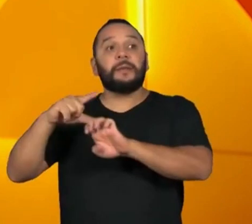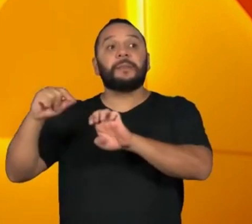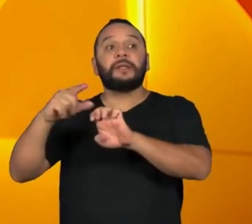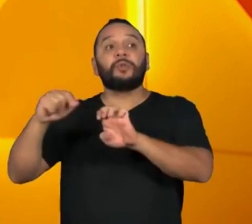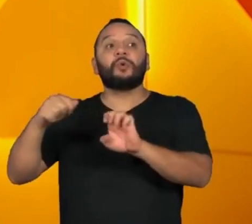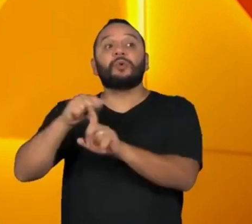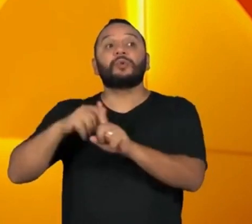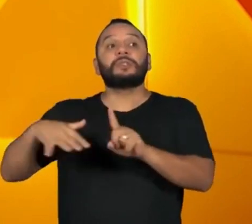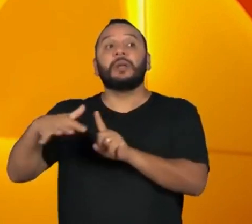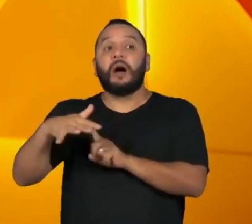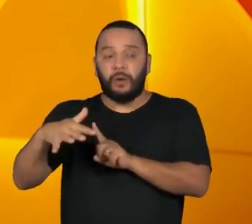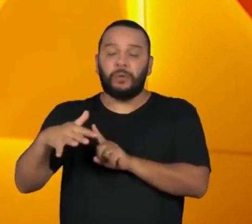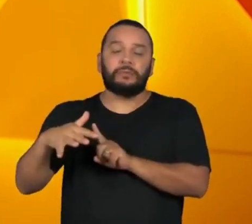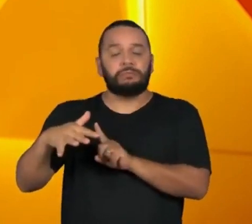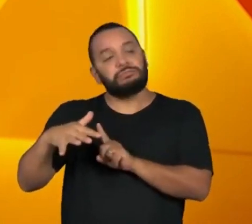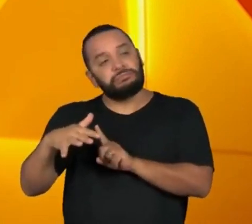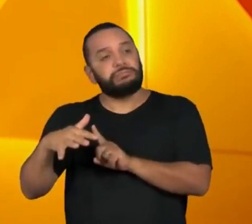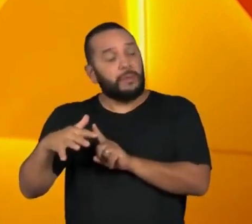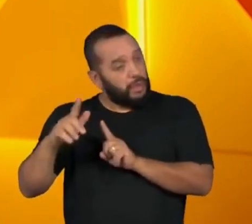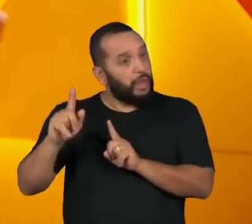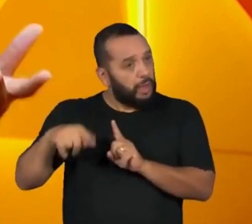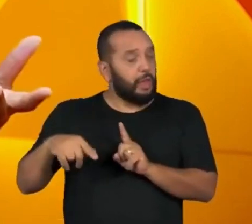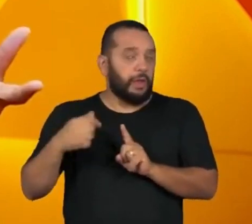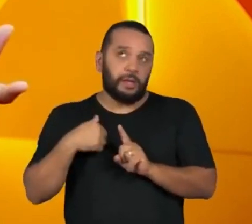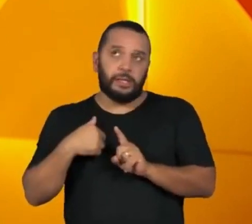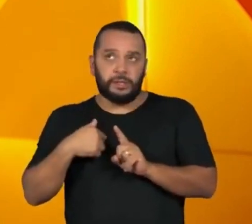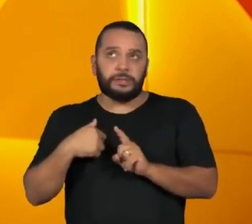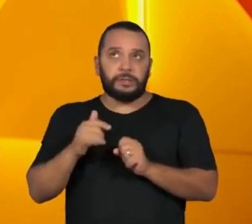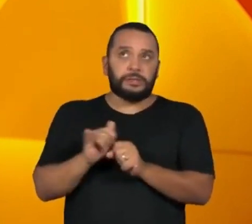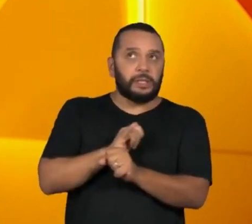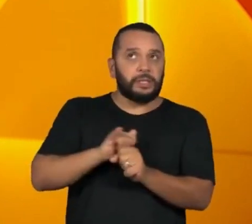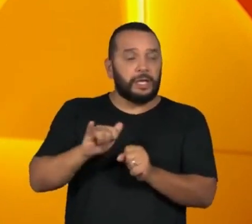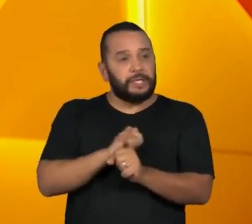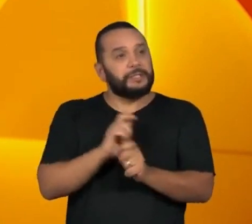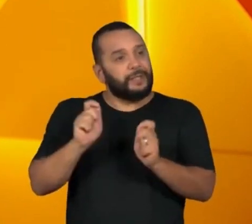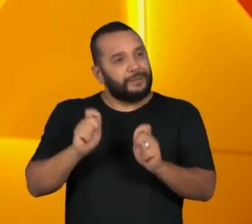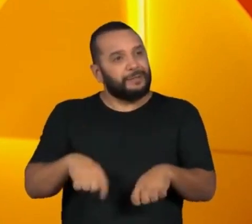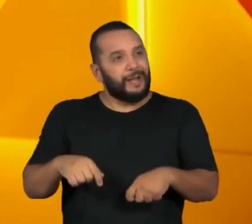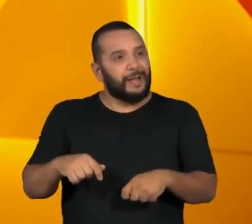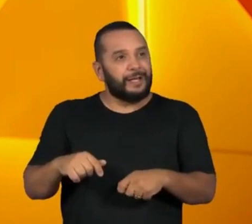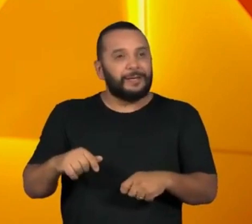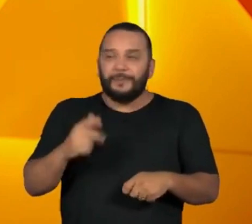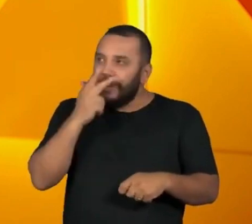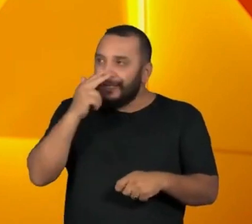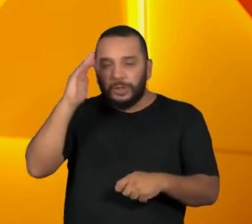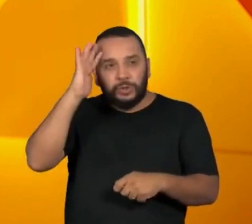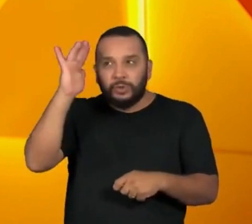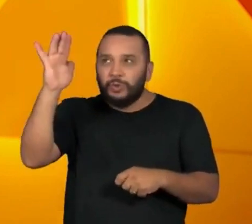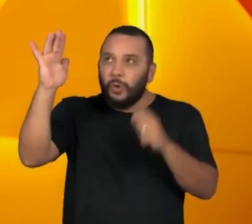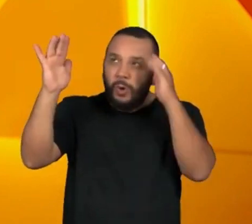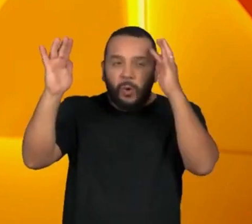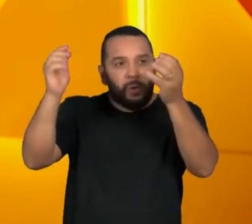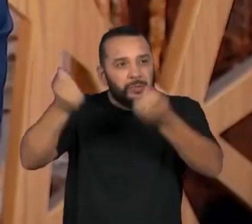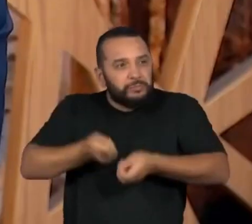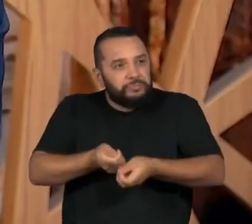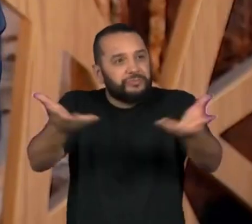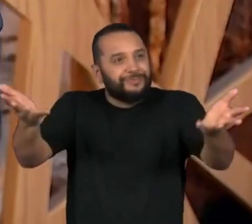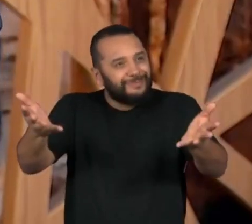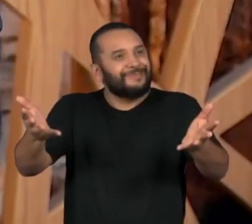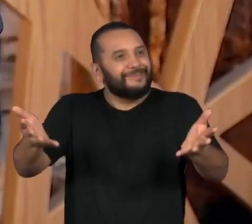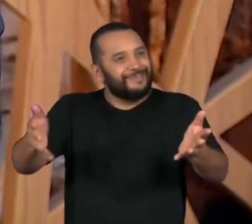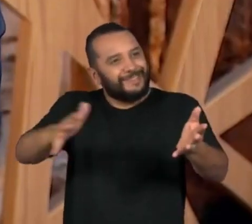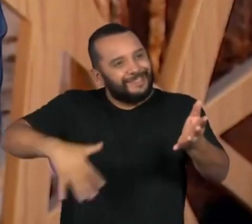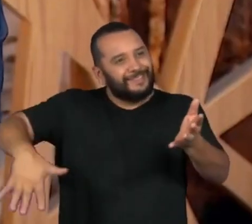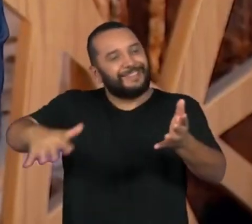para que a gente conseguisse é oferecer esse sonho esse futuro para essas crianças eu